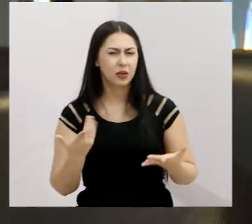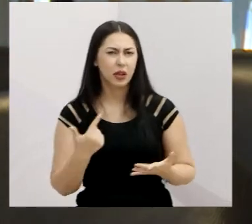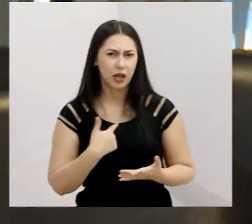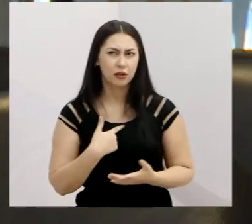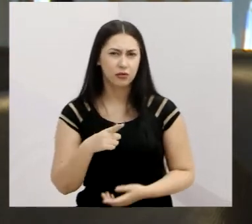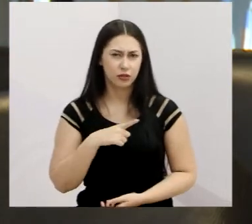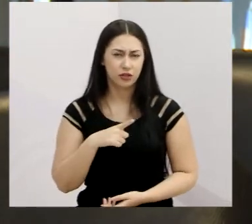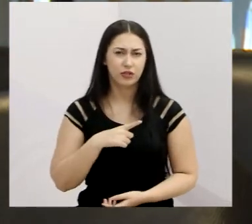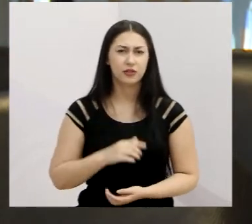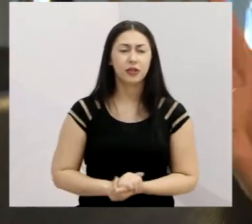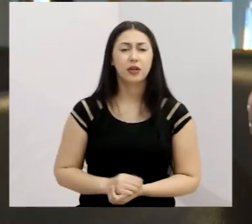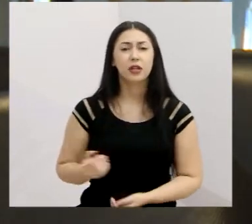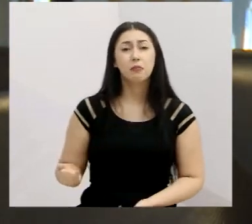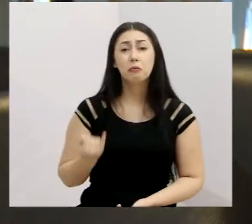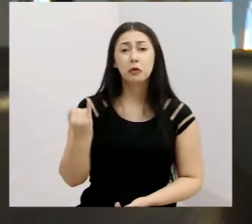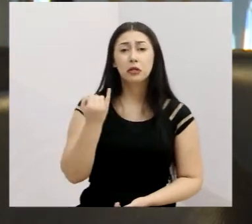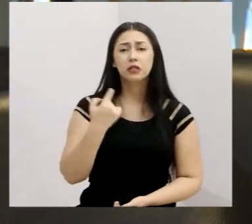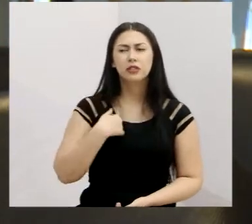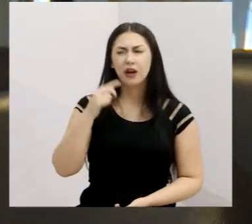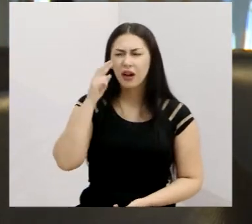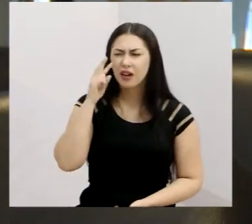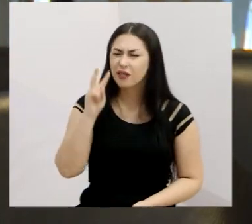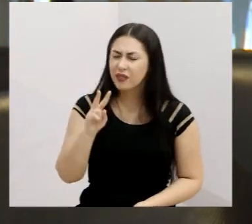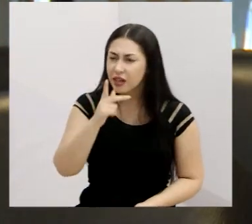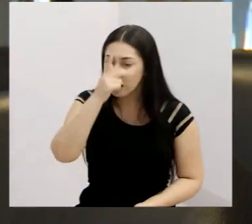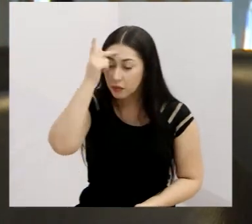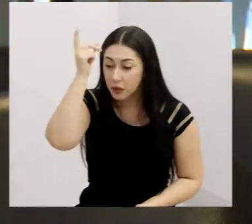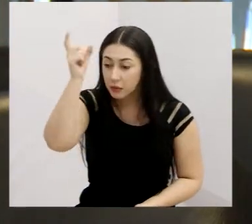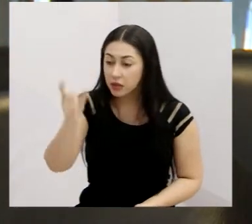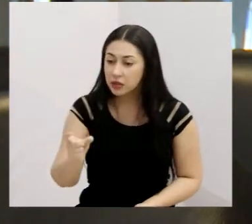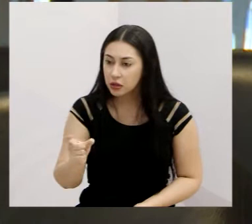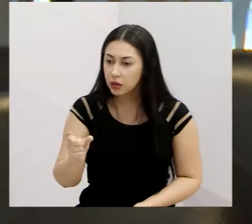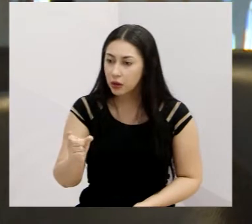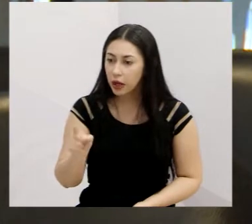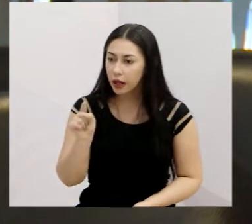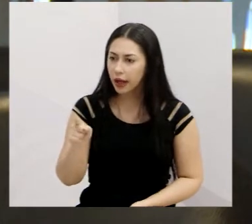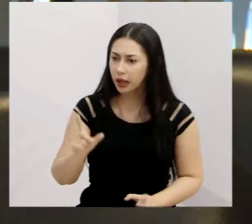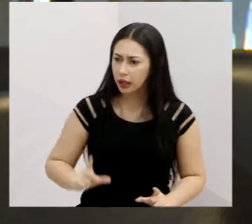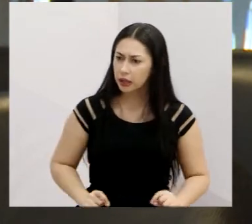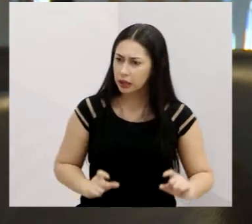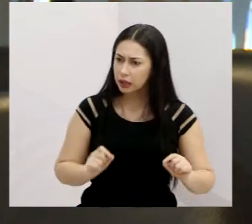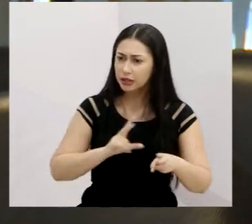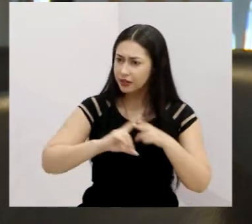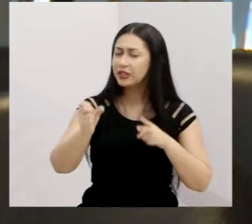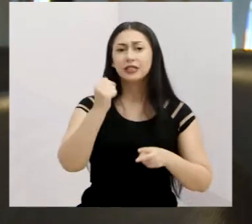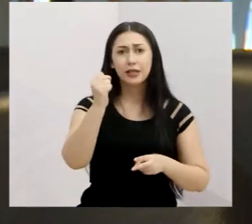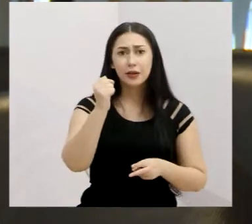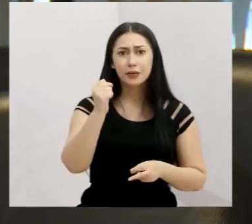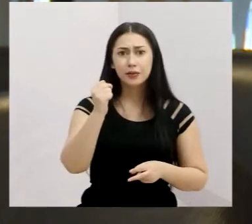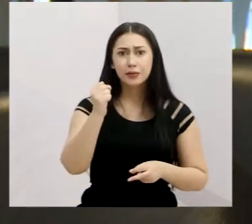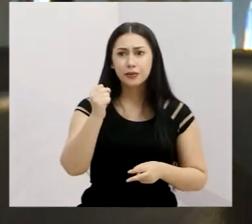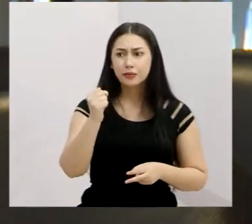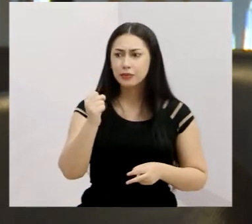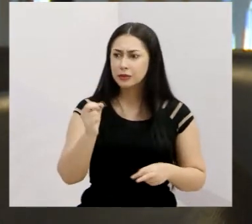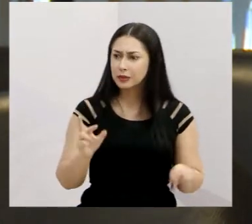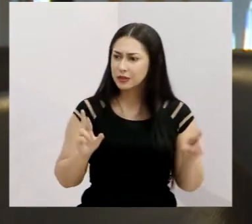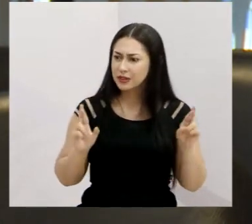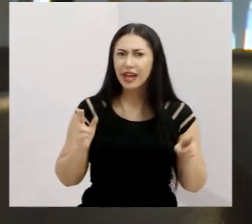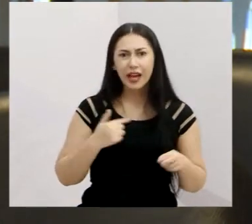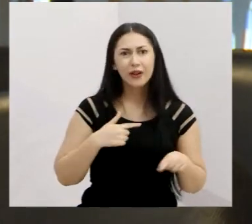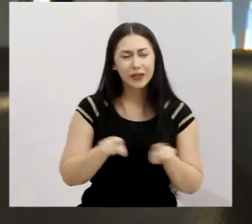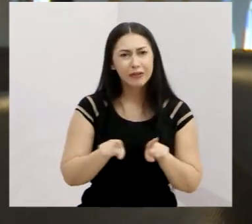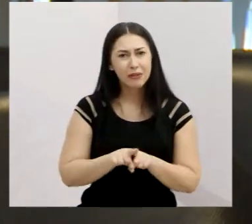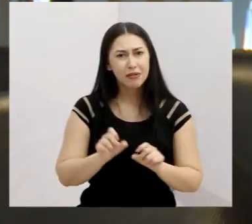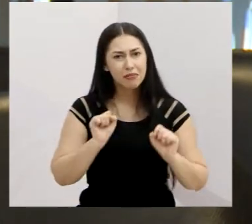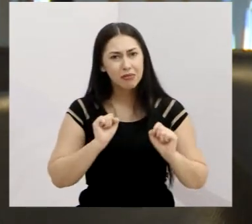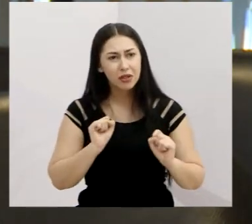muito importante eu ver uma pessoa que passou pelo câncer e que venceu para Ah